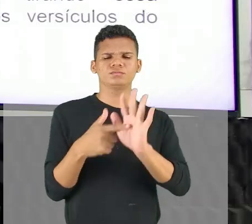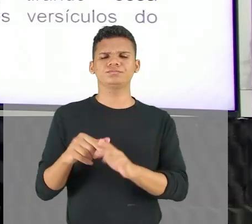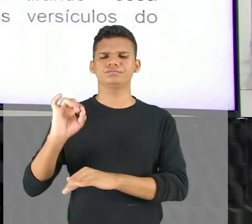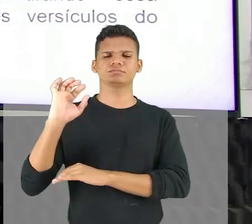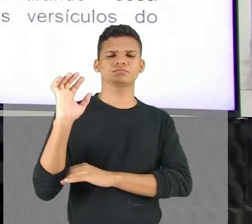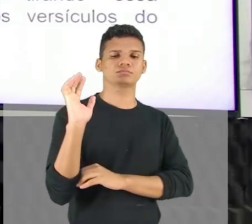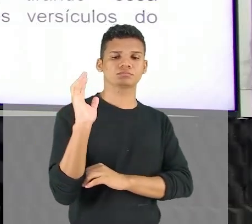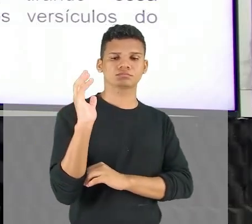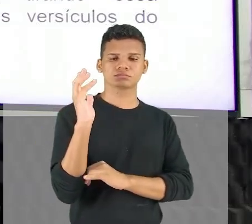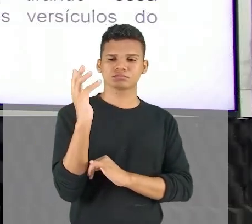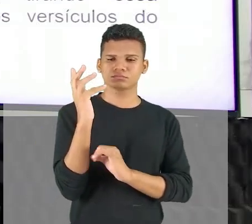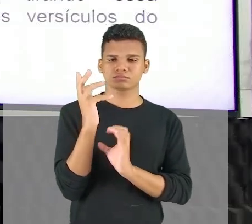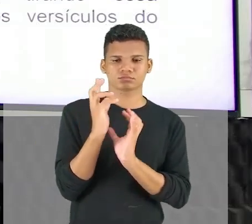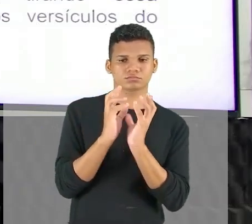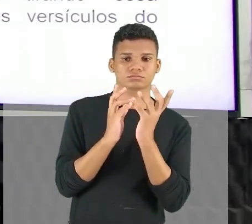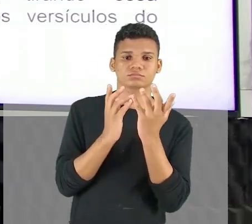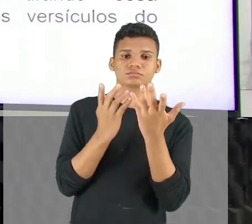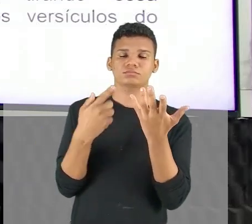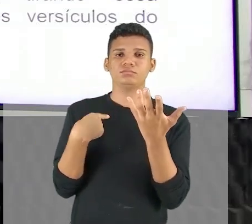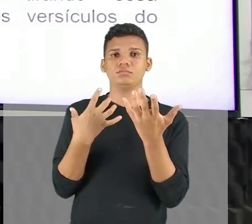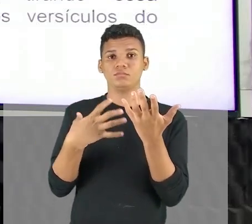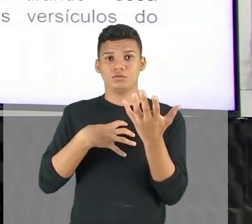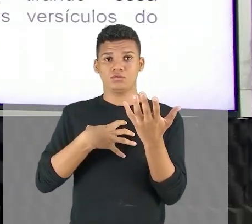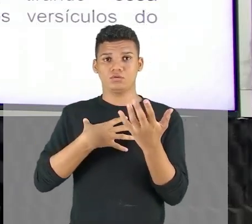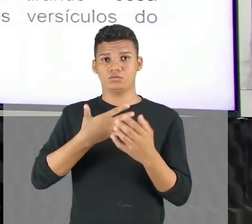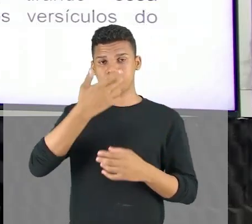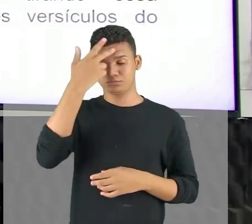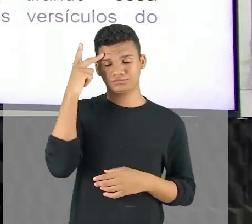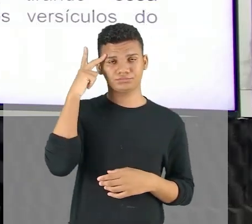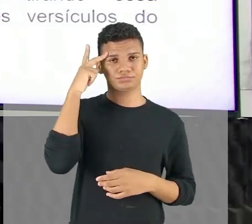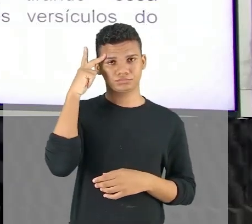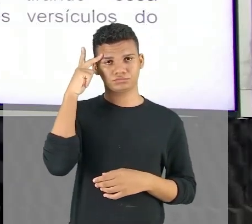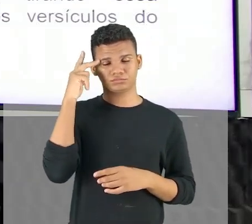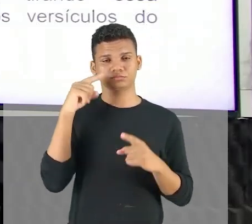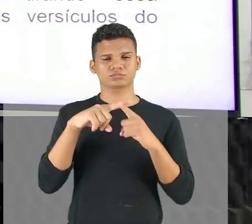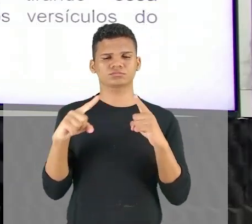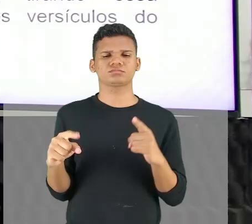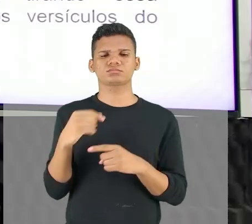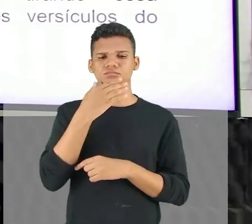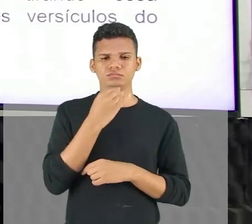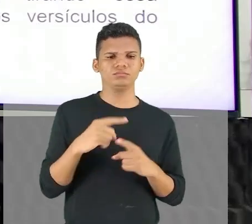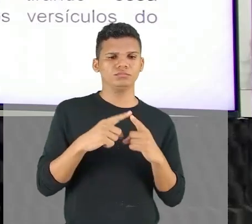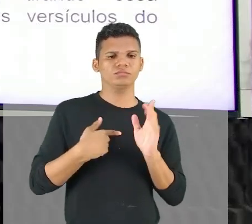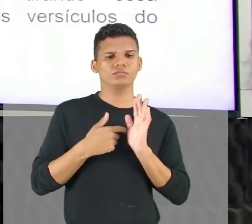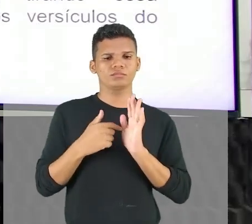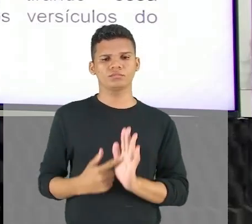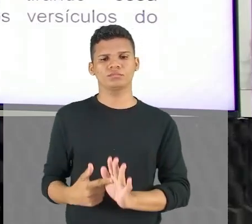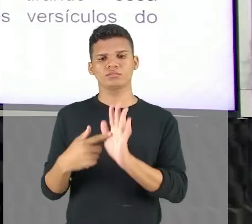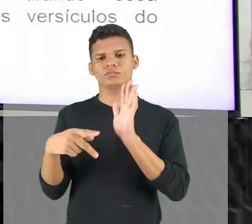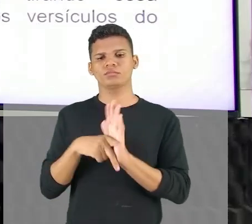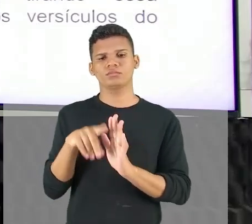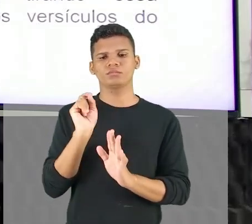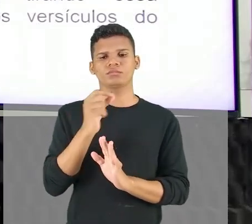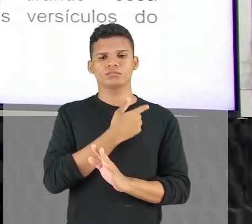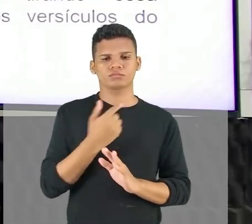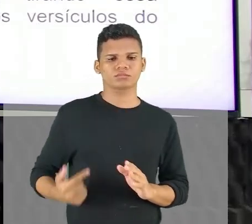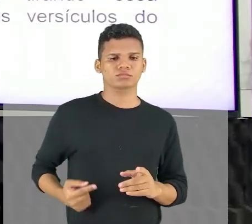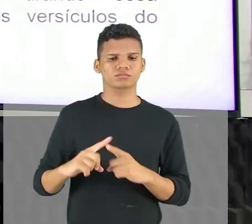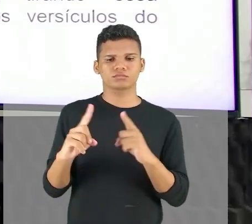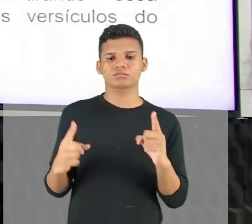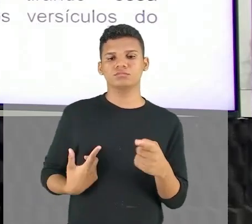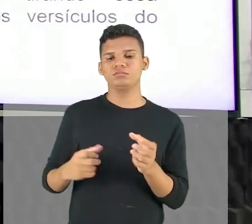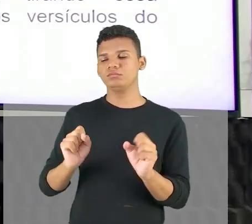do homem, cujo orgulho e outras paixões o obrigaram a submeter-se ao governo, justamente com o grande poder do